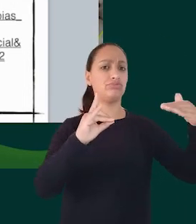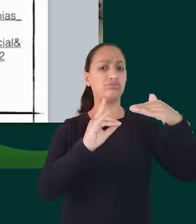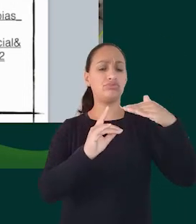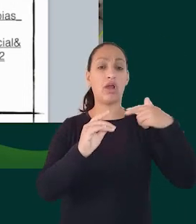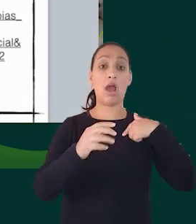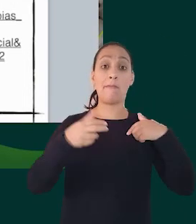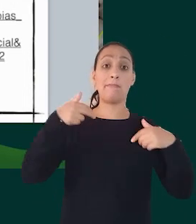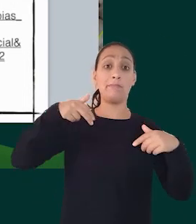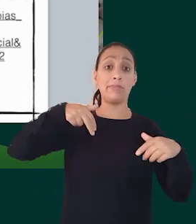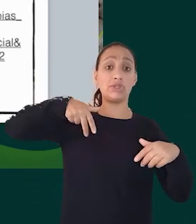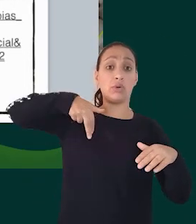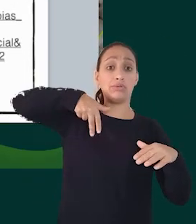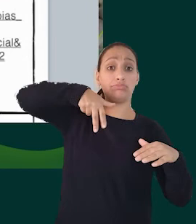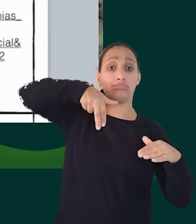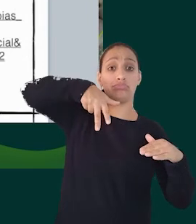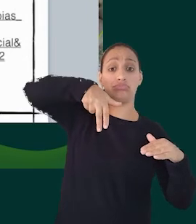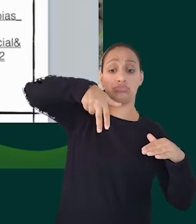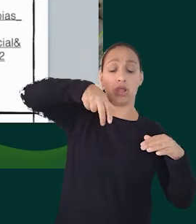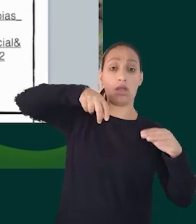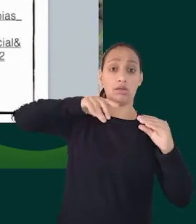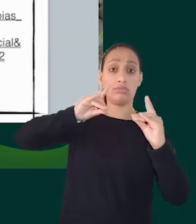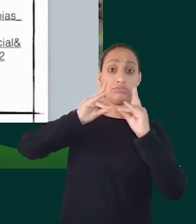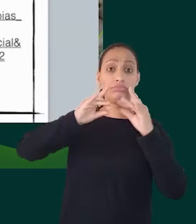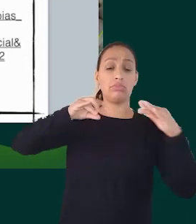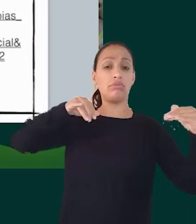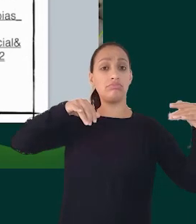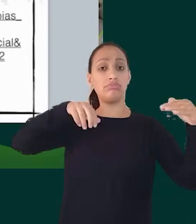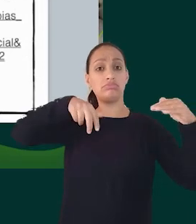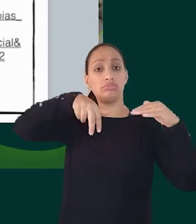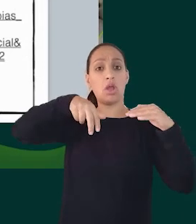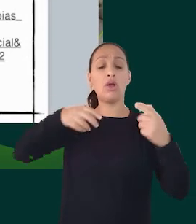na ponte e tem mais um grupo